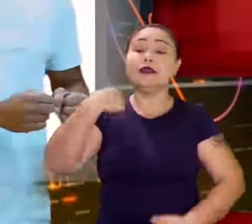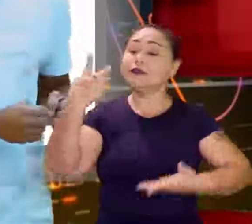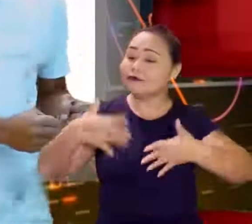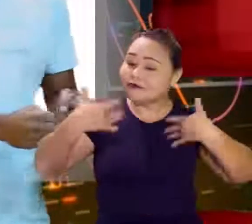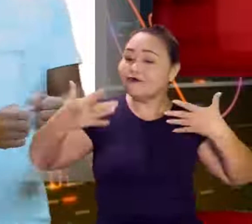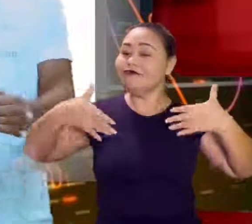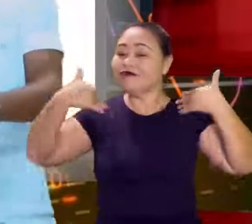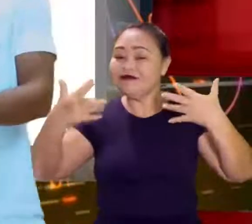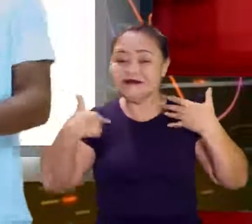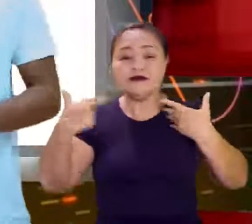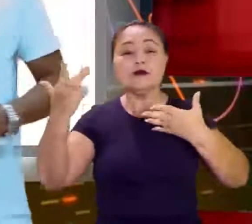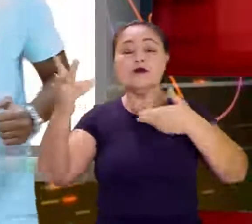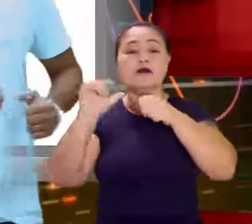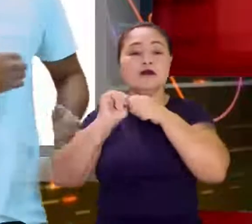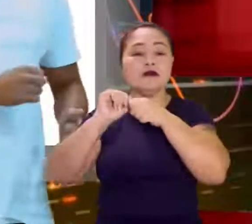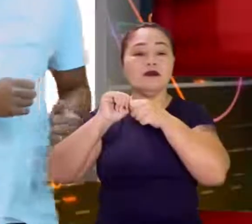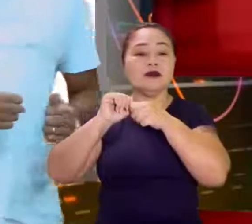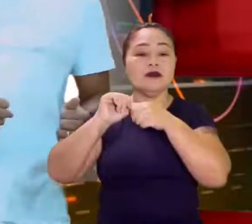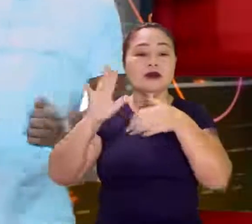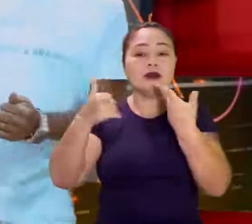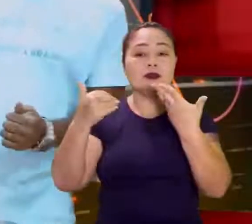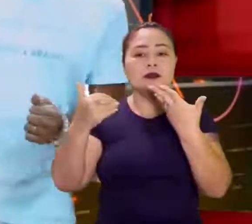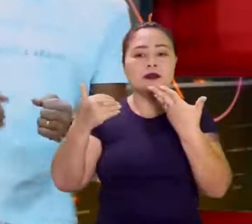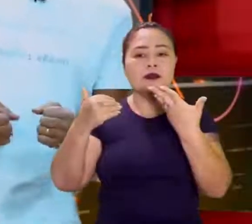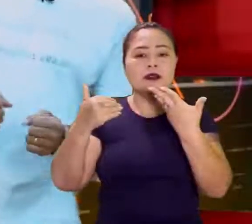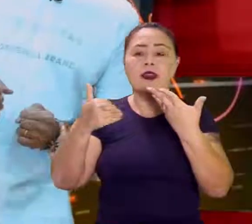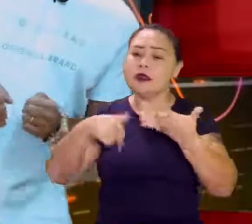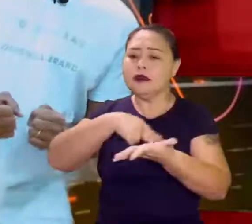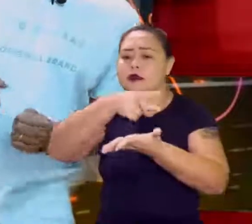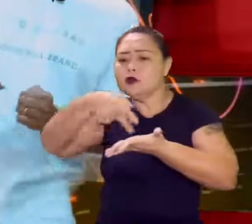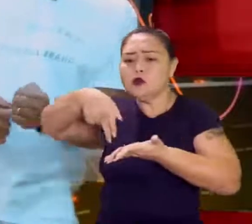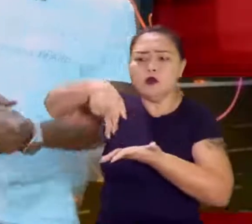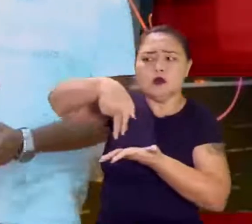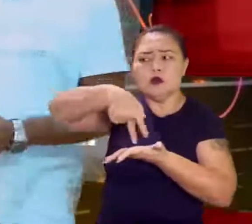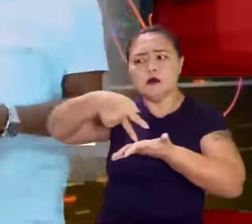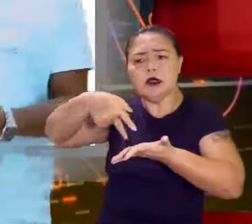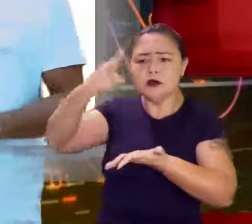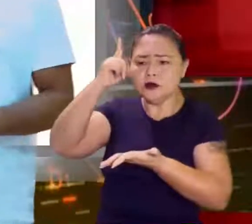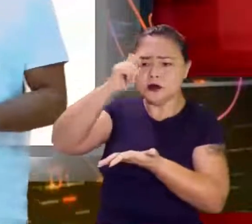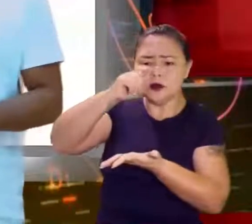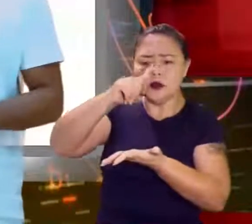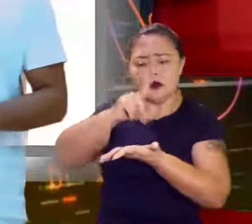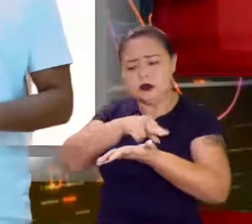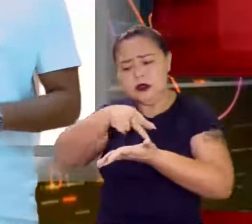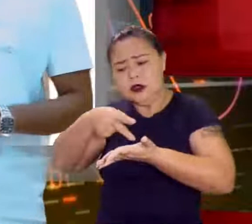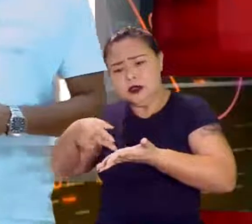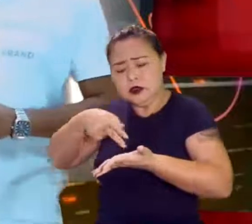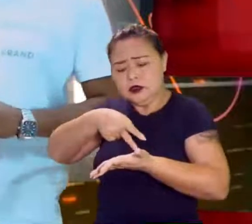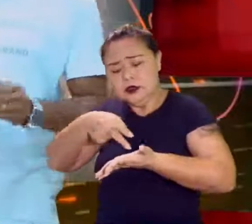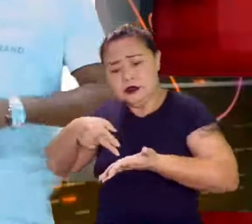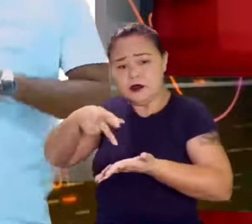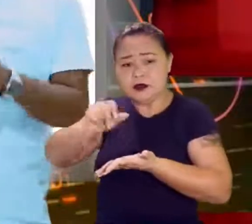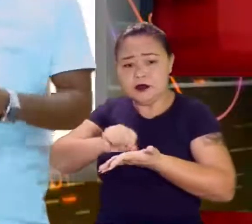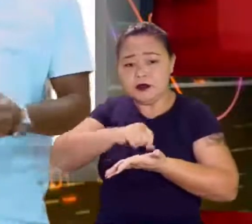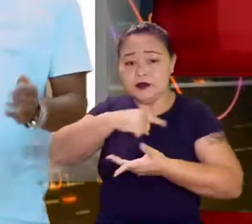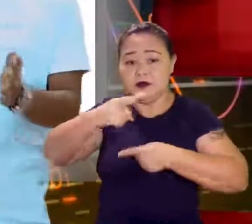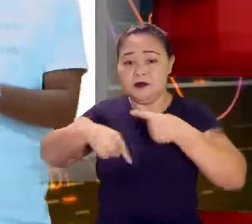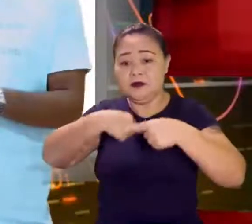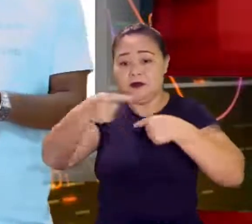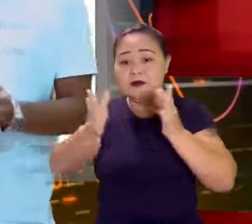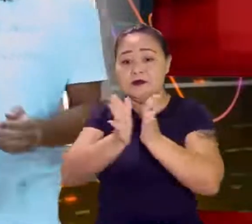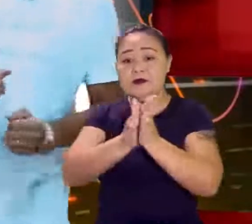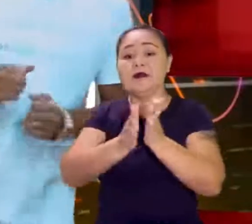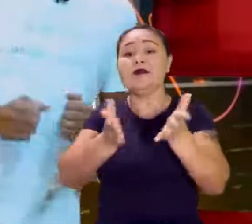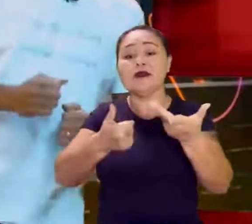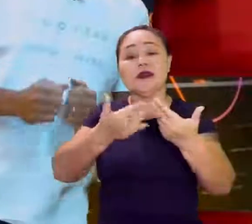animado mesmo e ele traz Só essa jogadinha pro lado assim que é meio difícil, né? Como é que é? Desenrola,